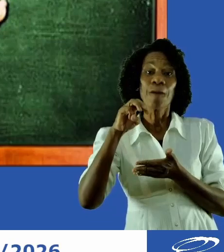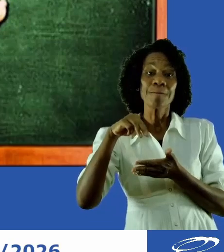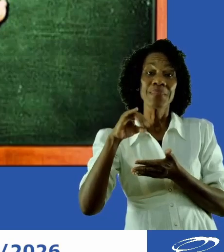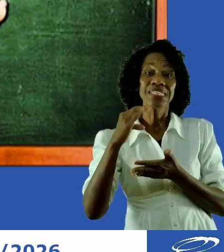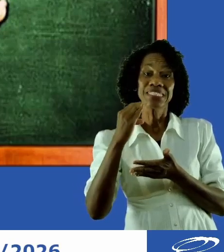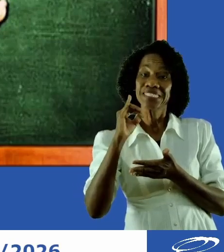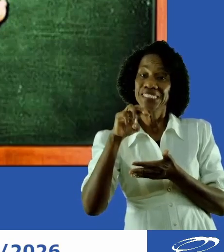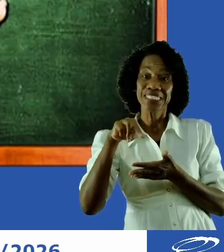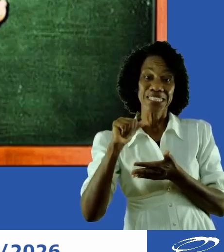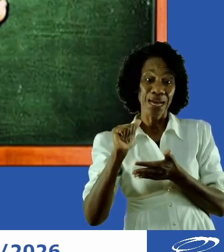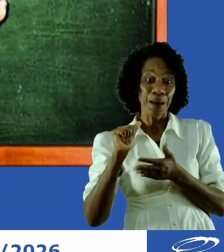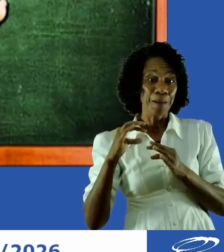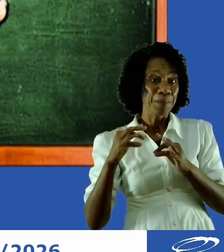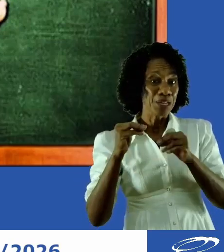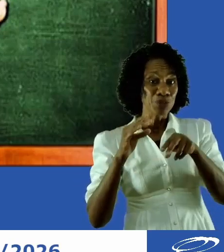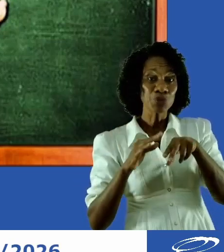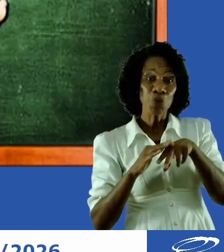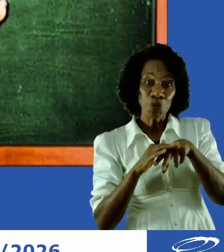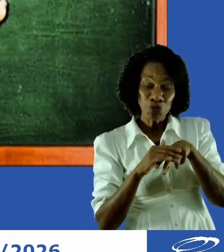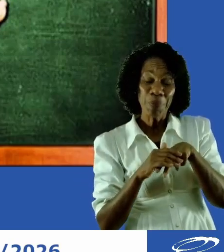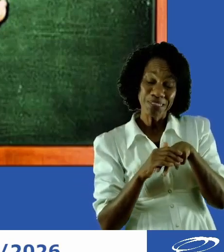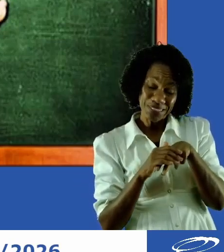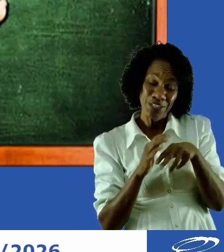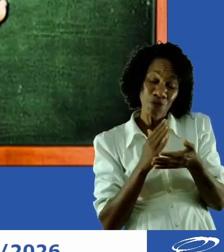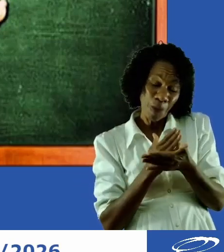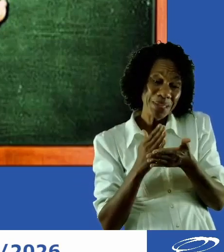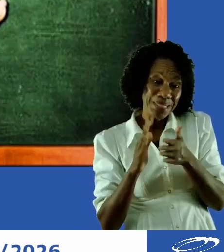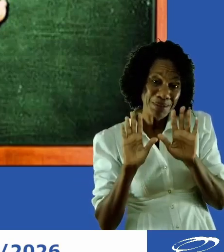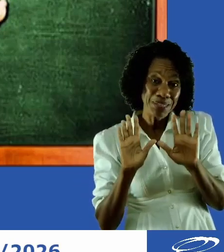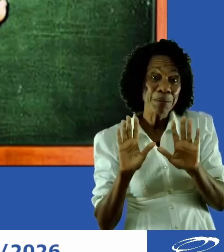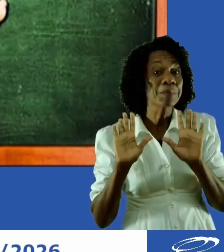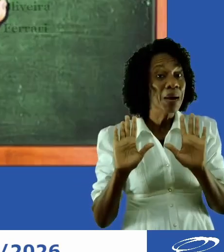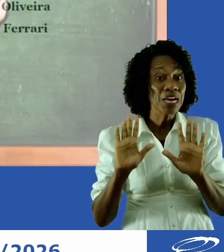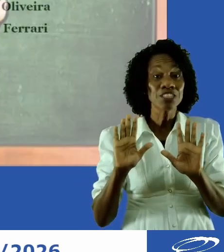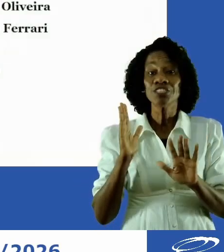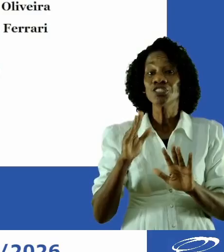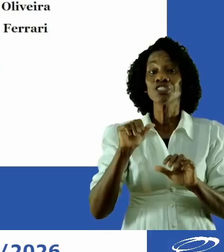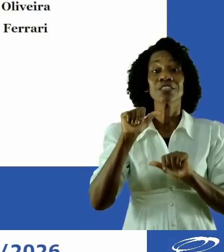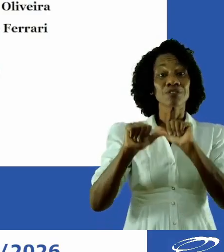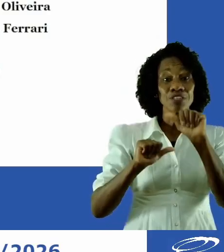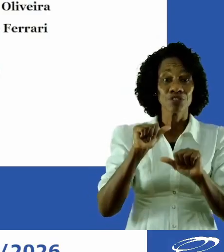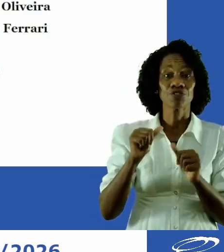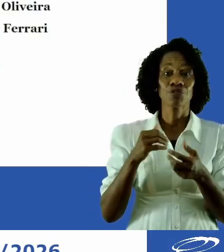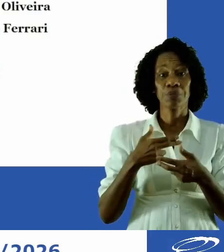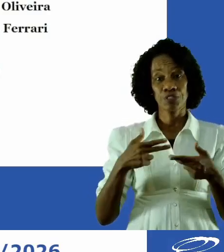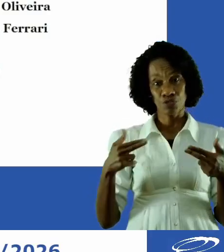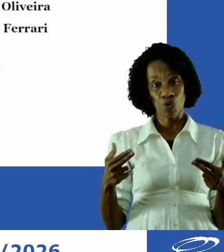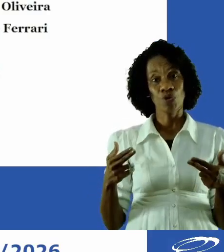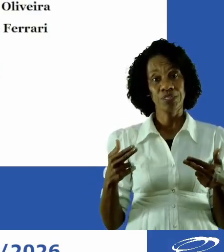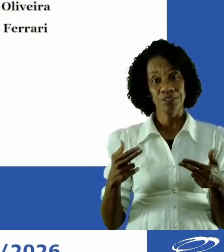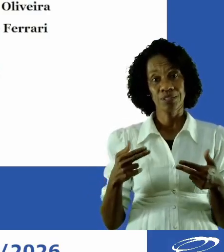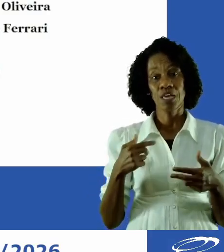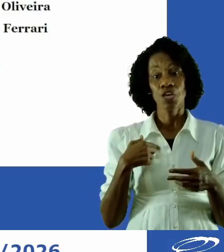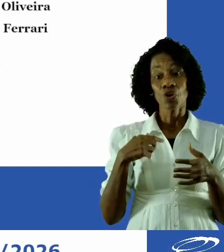claro, sensível a esses antibióticos, as coisas estão mudando nesse sentido também, mas ainda temos várias limitações. Esse é o meu